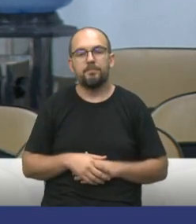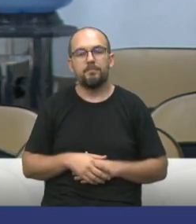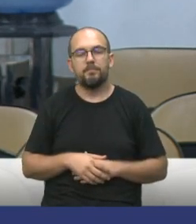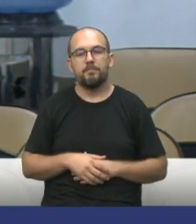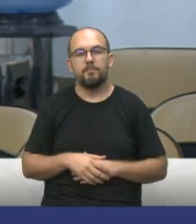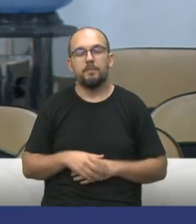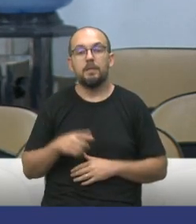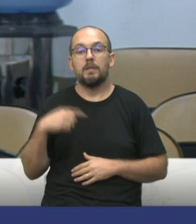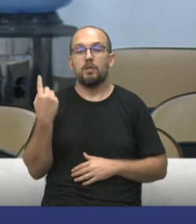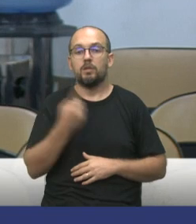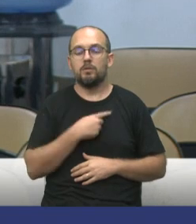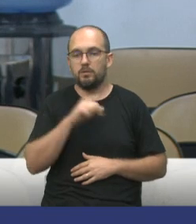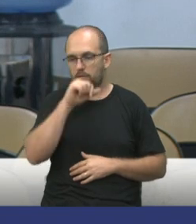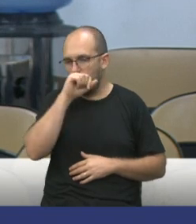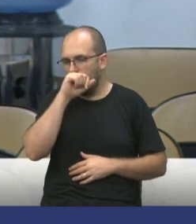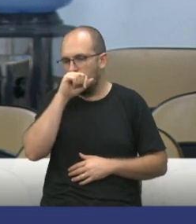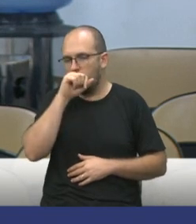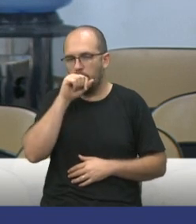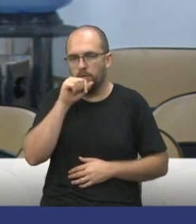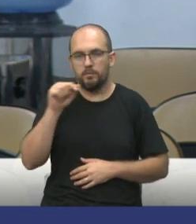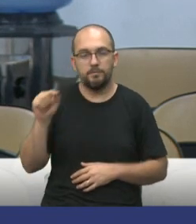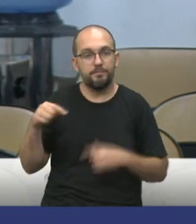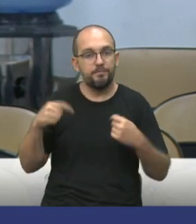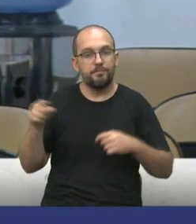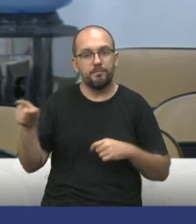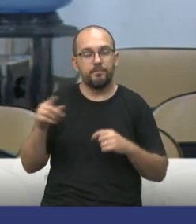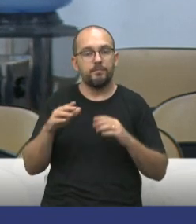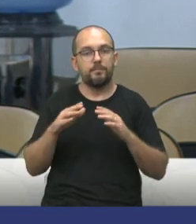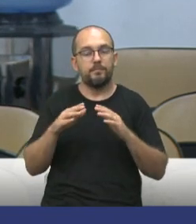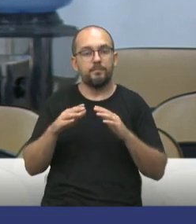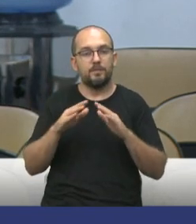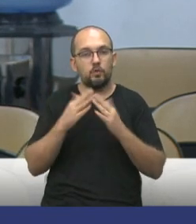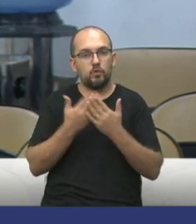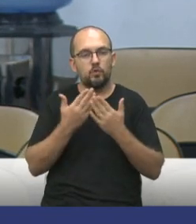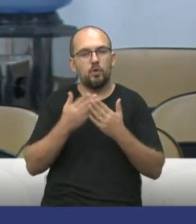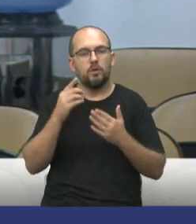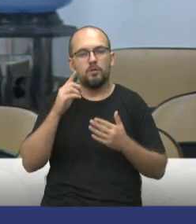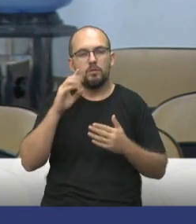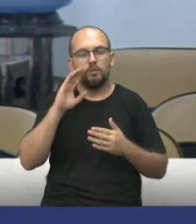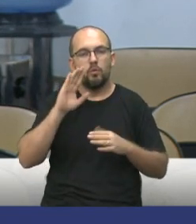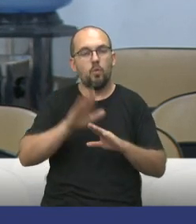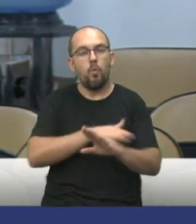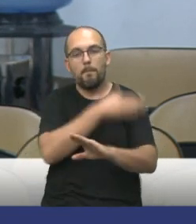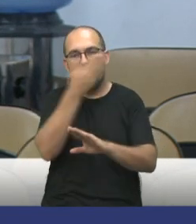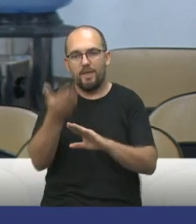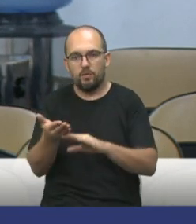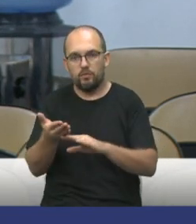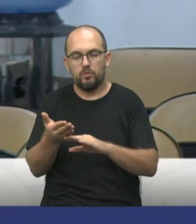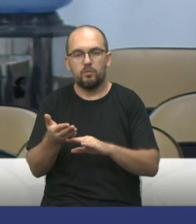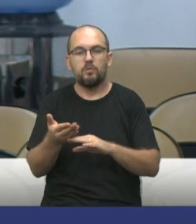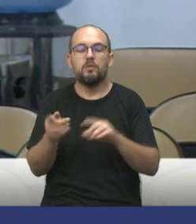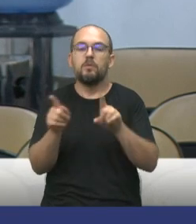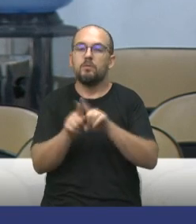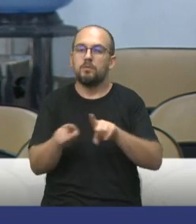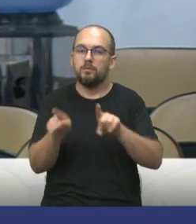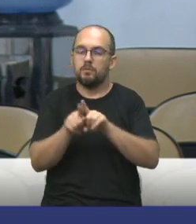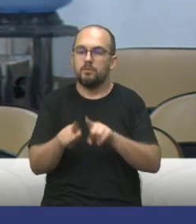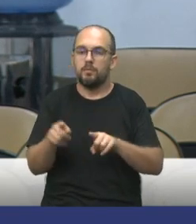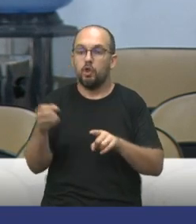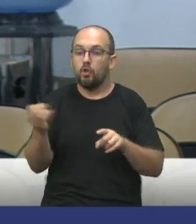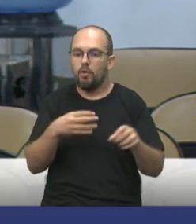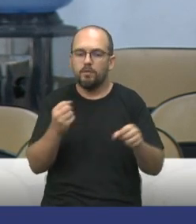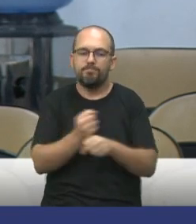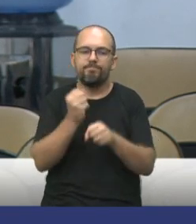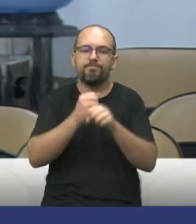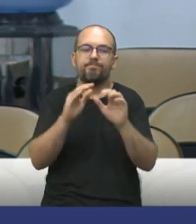Nós precisamos que essa creche se estenda pelo período completo e também novas unidades de creche.